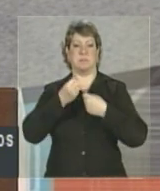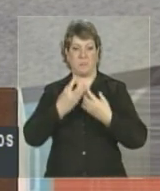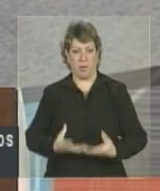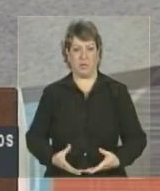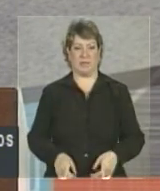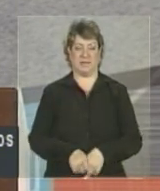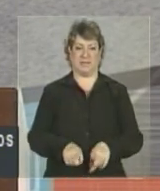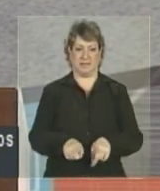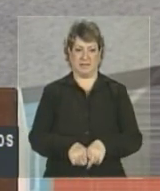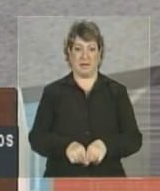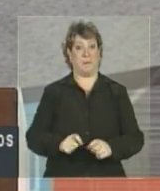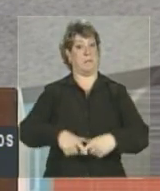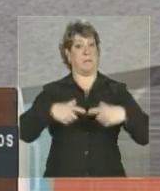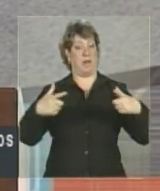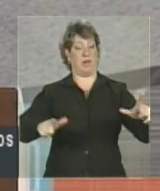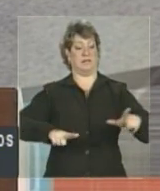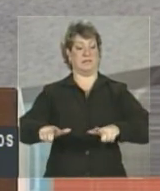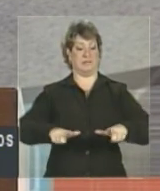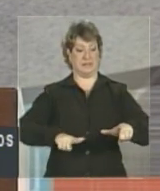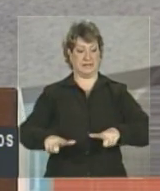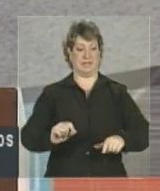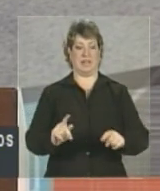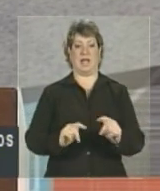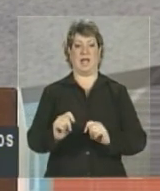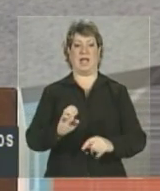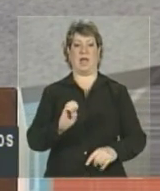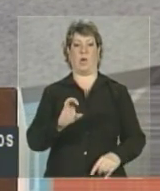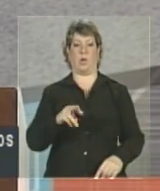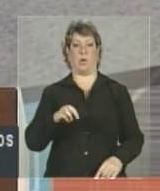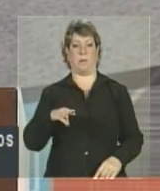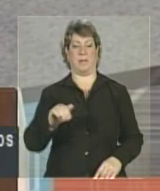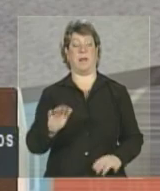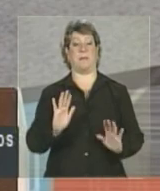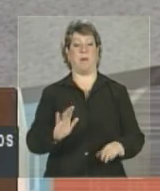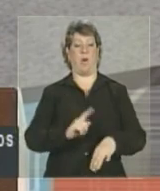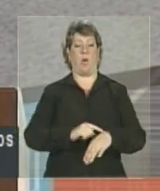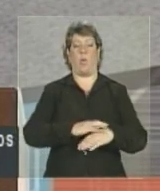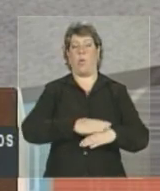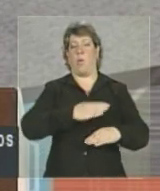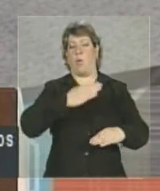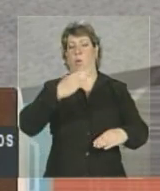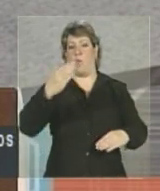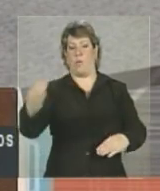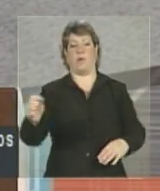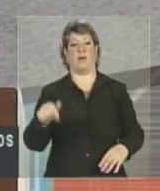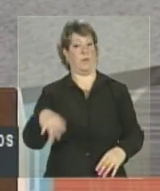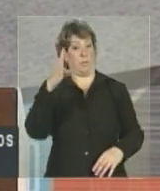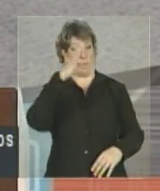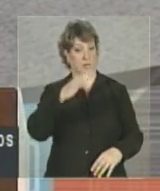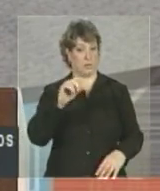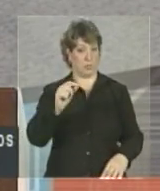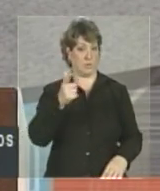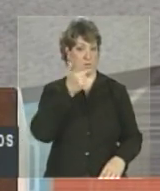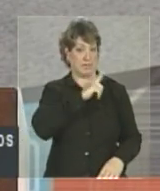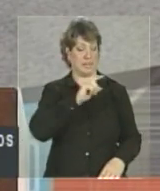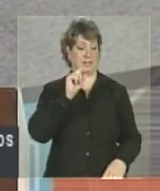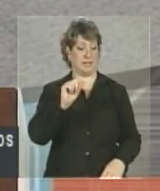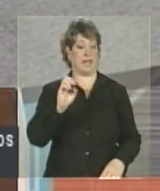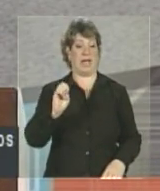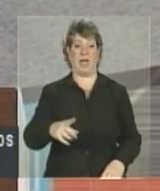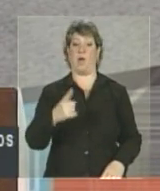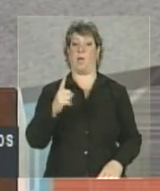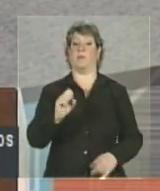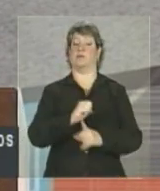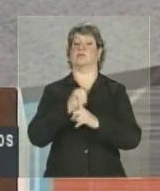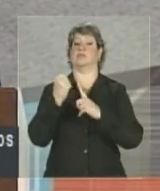e uma maior atividade da economia. Mas, no longo prazo, O que o Brasil ganha é uma sociedade